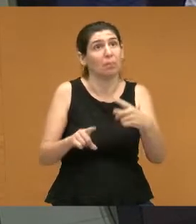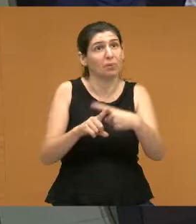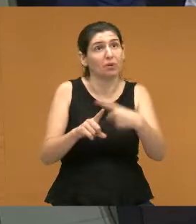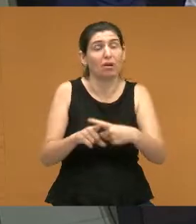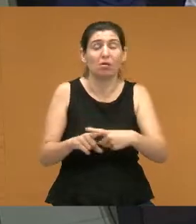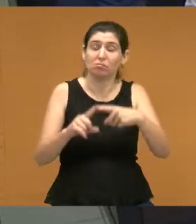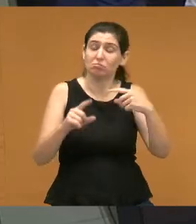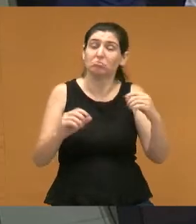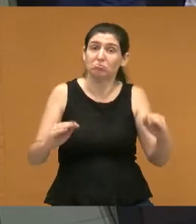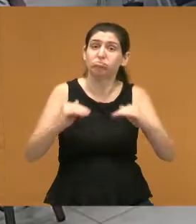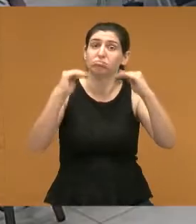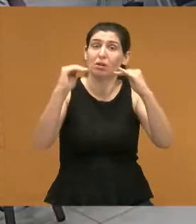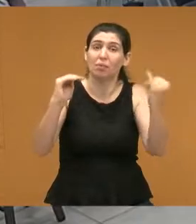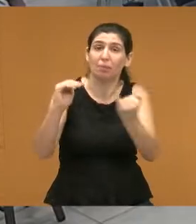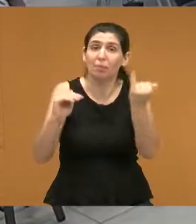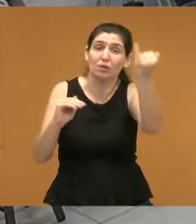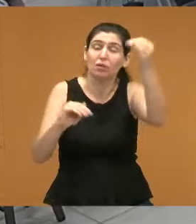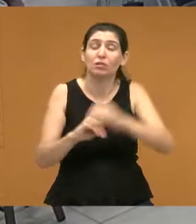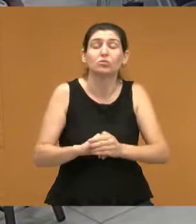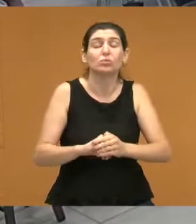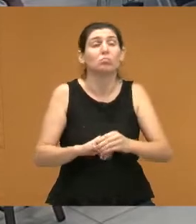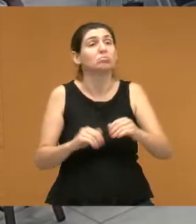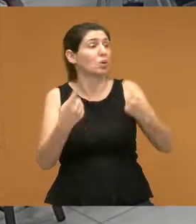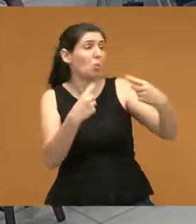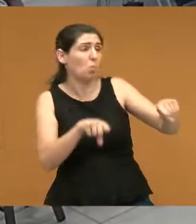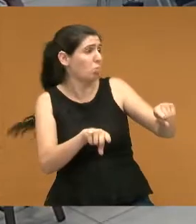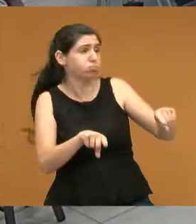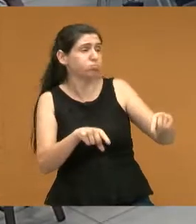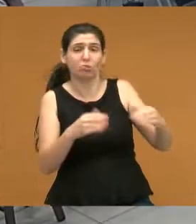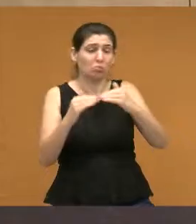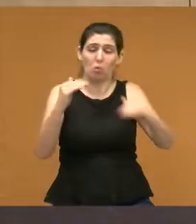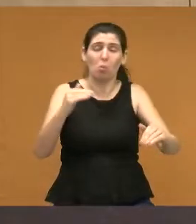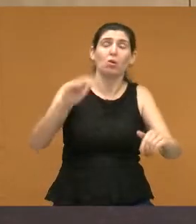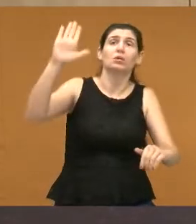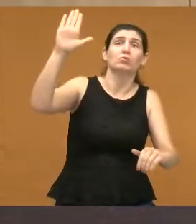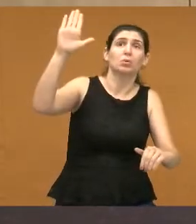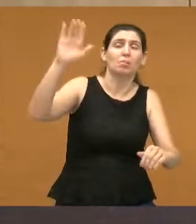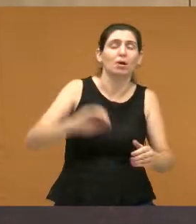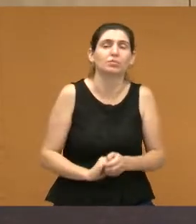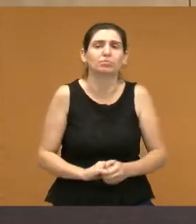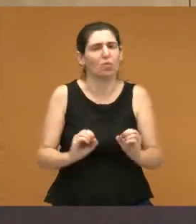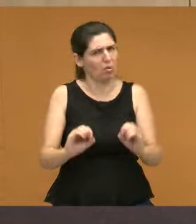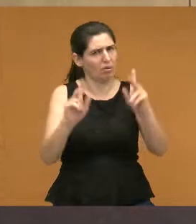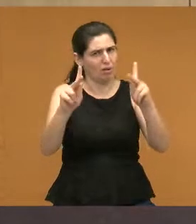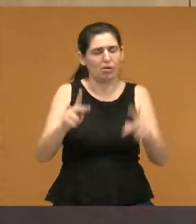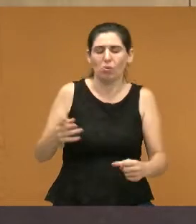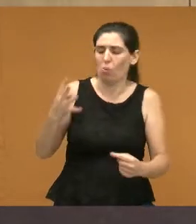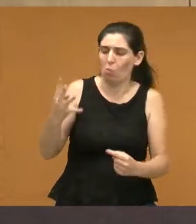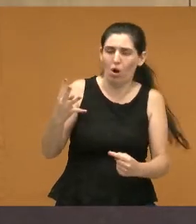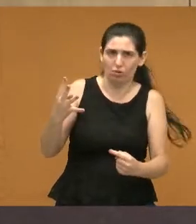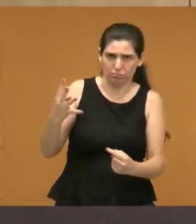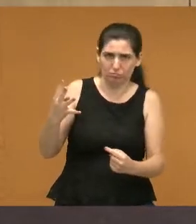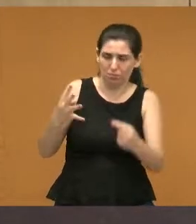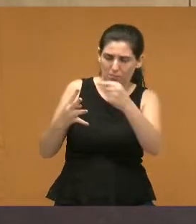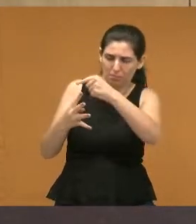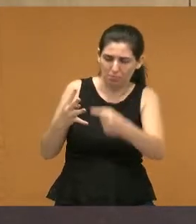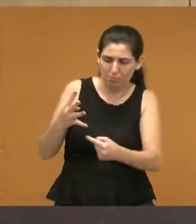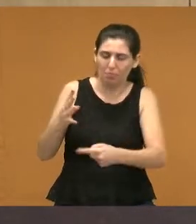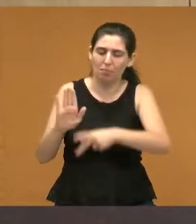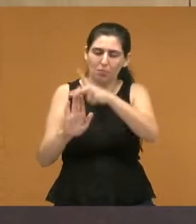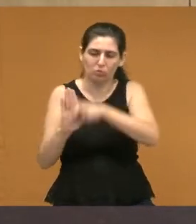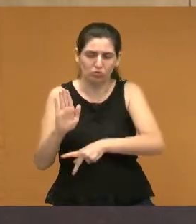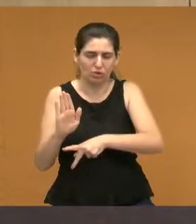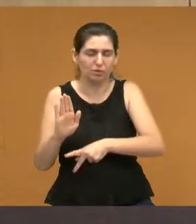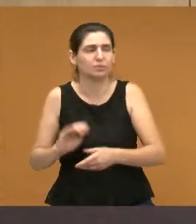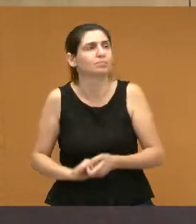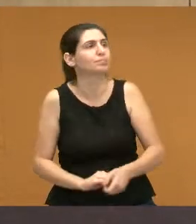braço. Então, vamos ouvir a apresentação dos 4 projetos e fazer a discussão dos 4 projetos. Pois não,